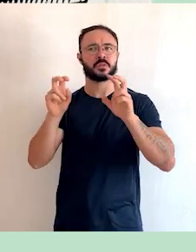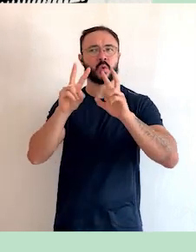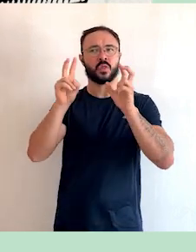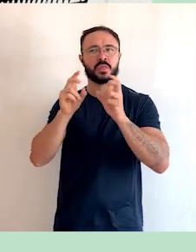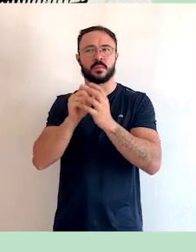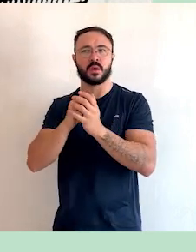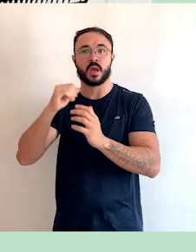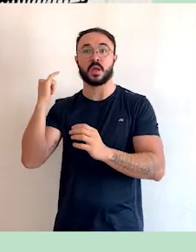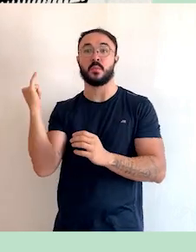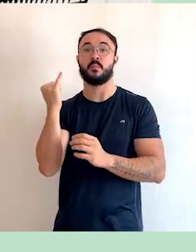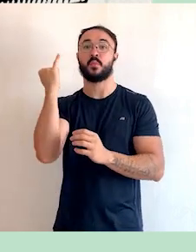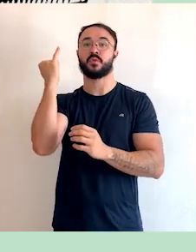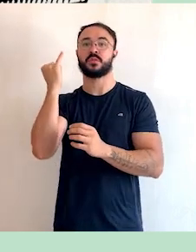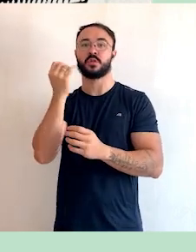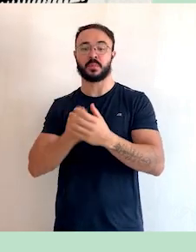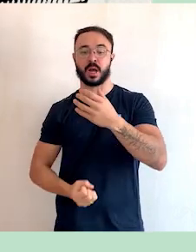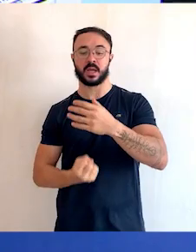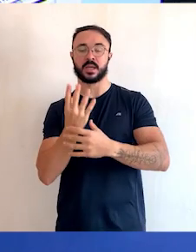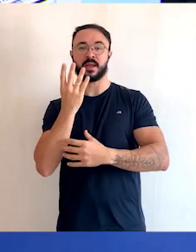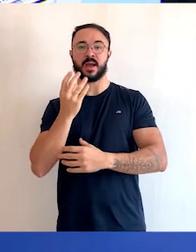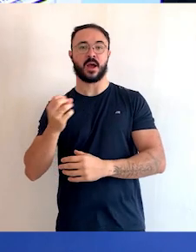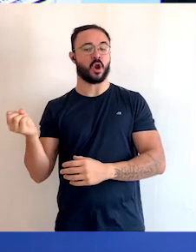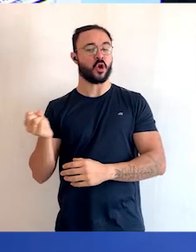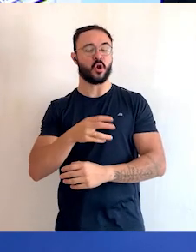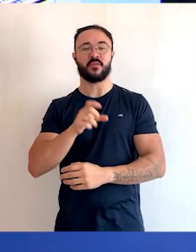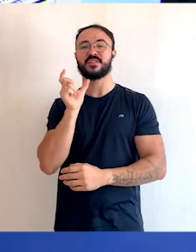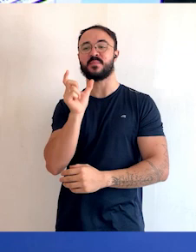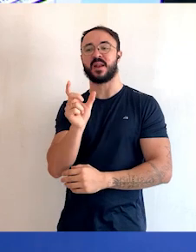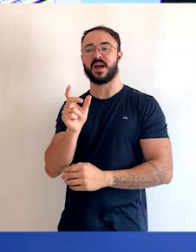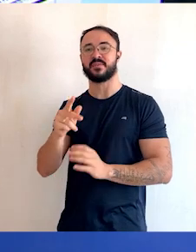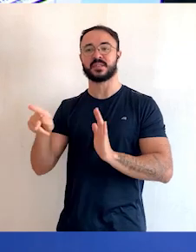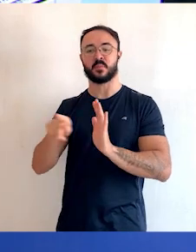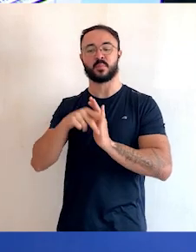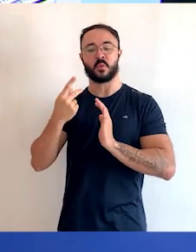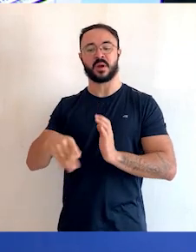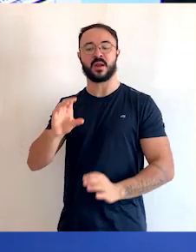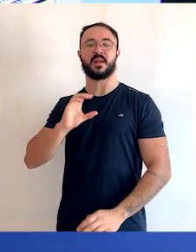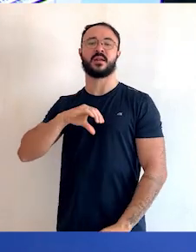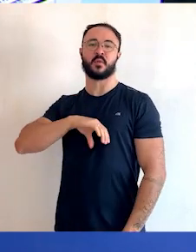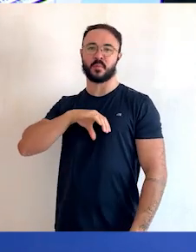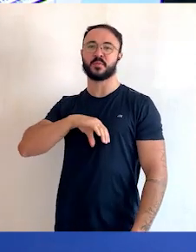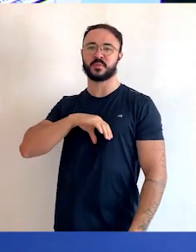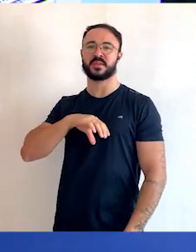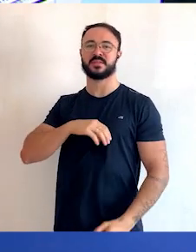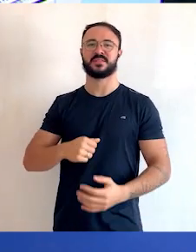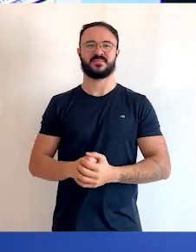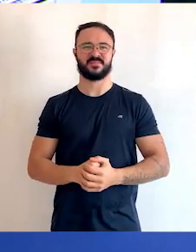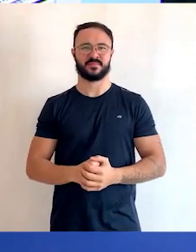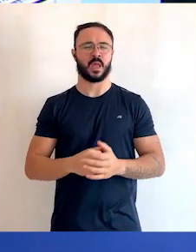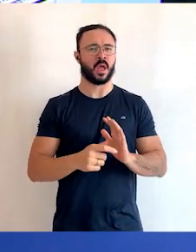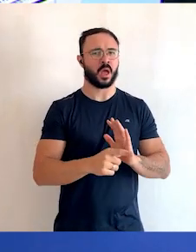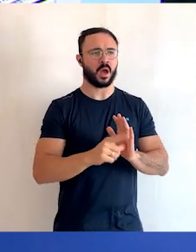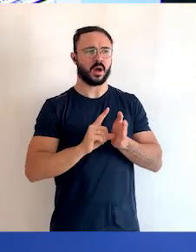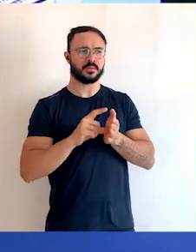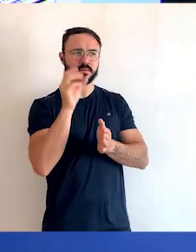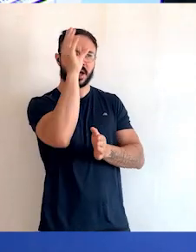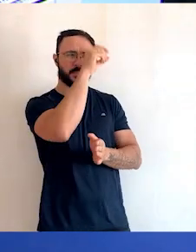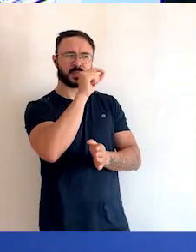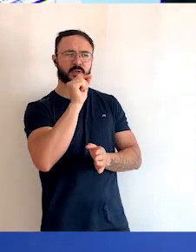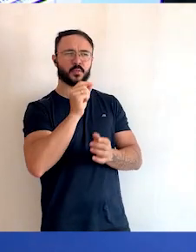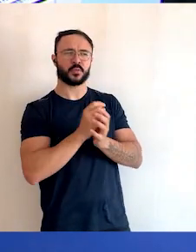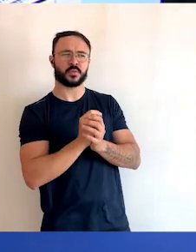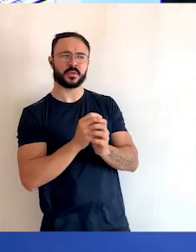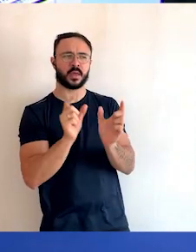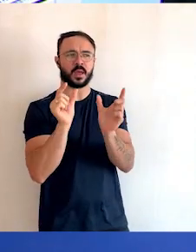quando se trata da formação de novas palavras da nossa língua portuguesa. Antes de aprendermos o que são prefixos e